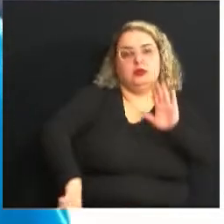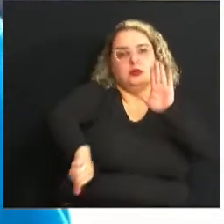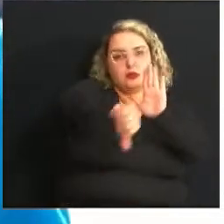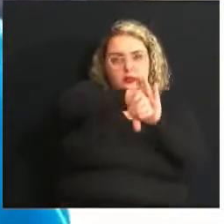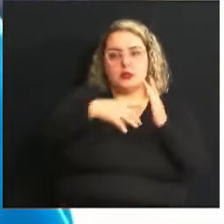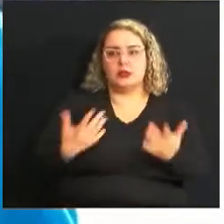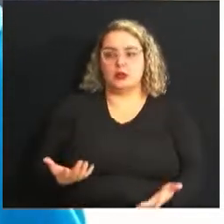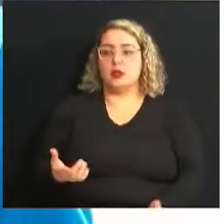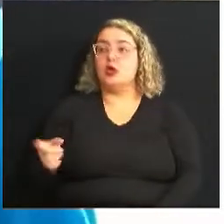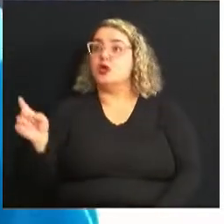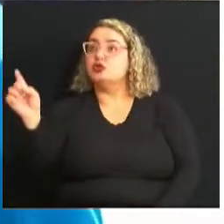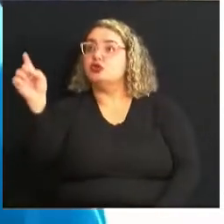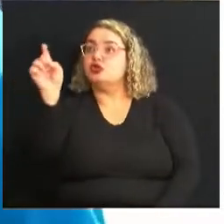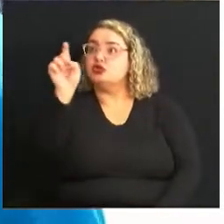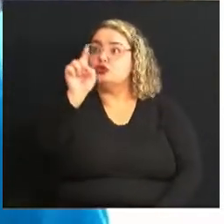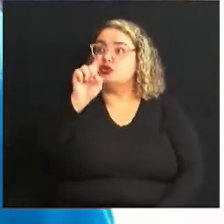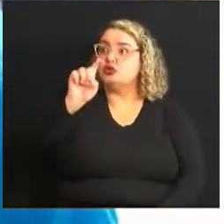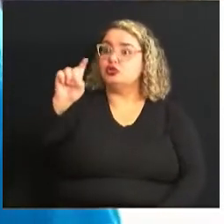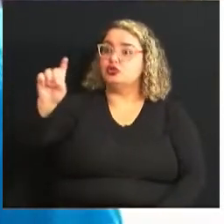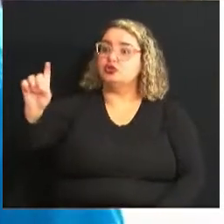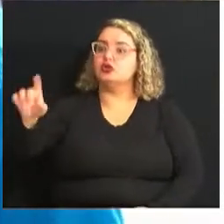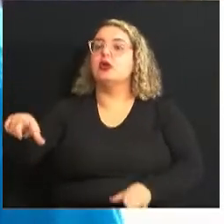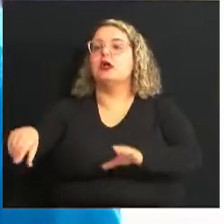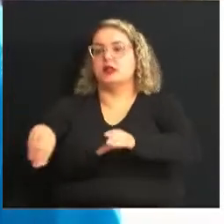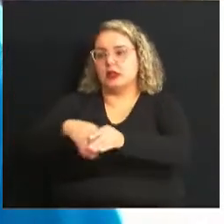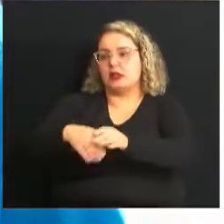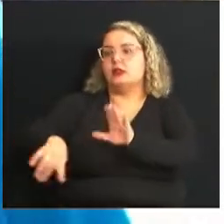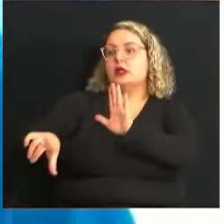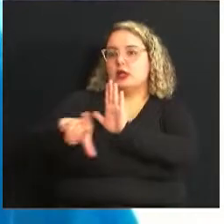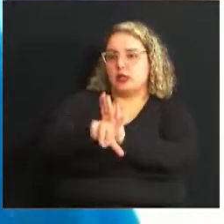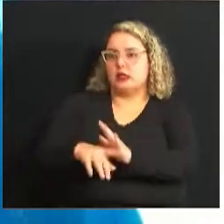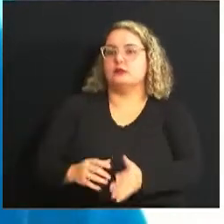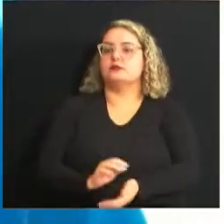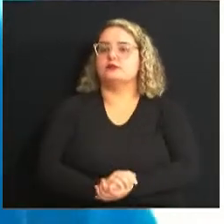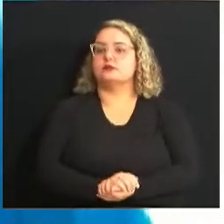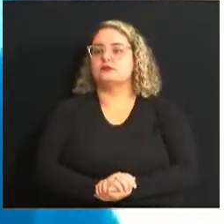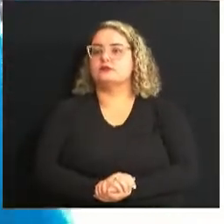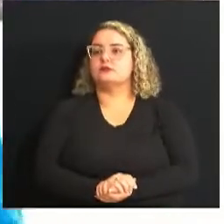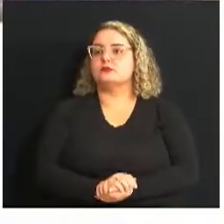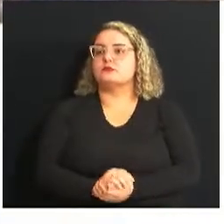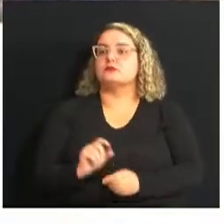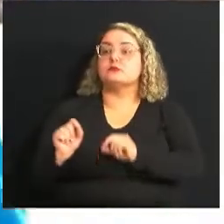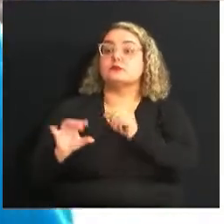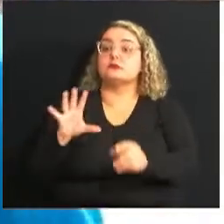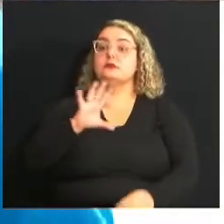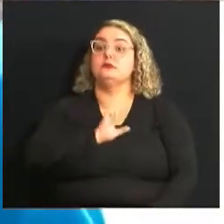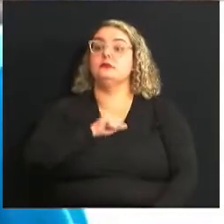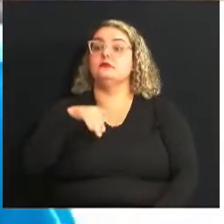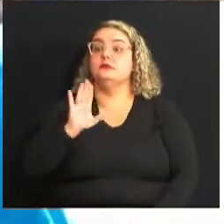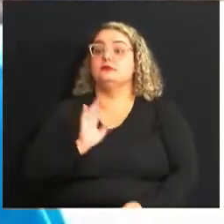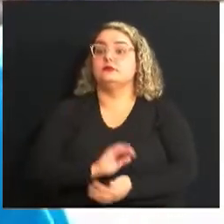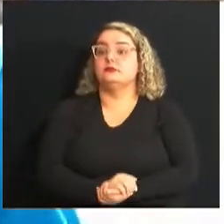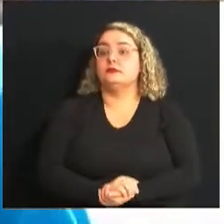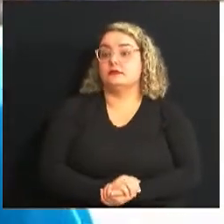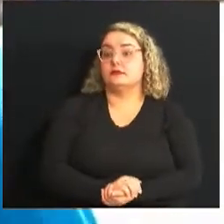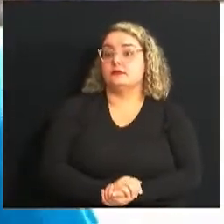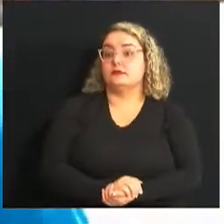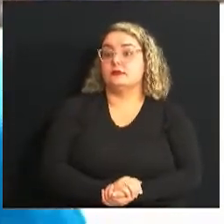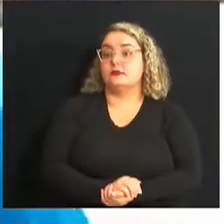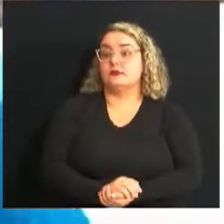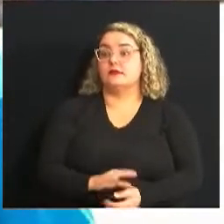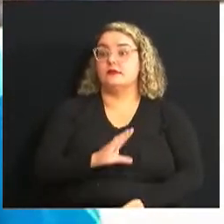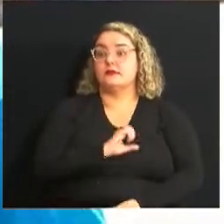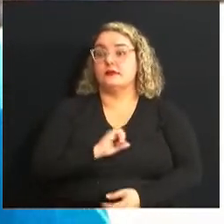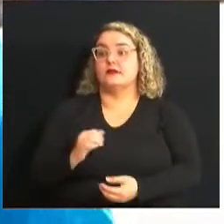e o grafite já é dentro da lei. O que você mais gostou aqui? Eu gostei do desenho ali